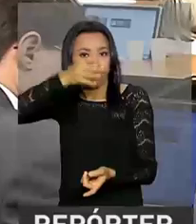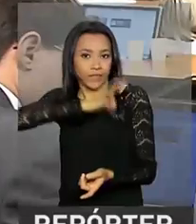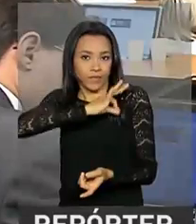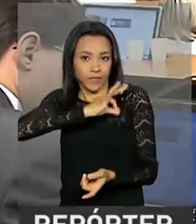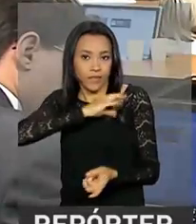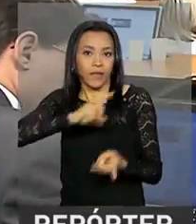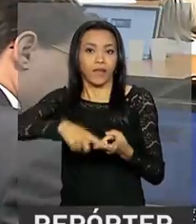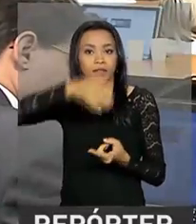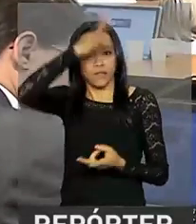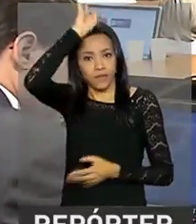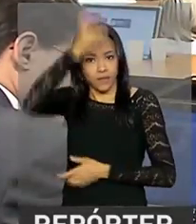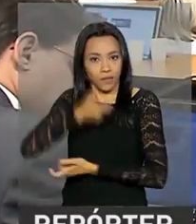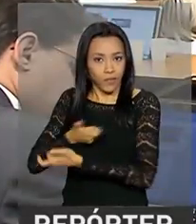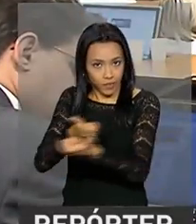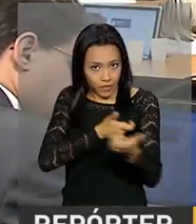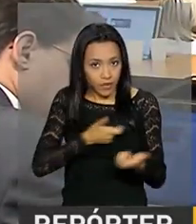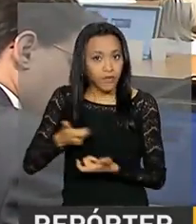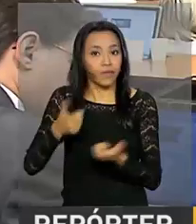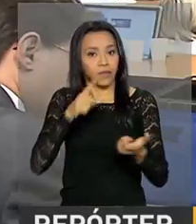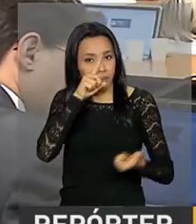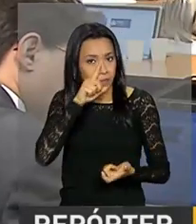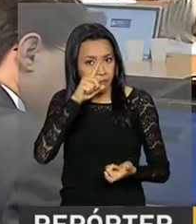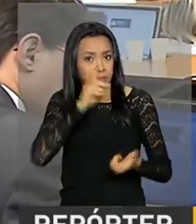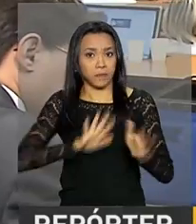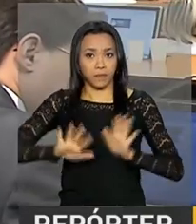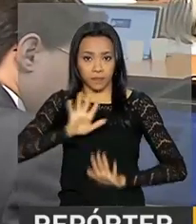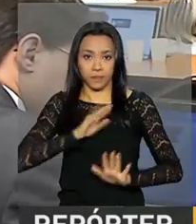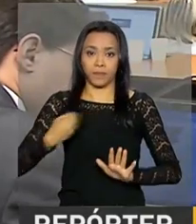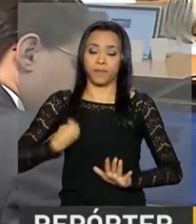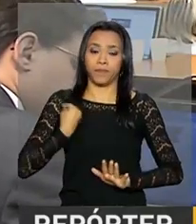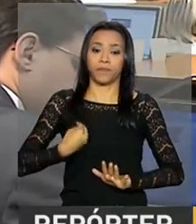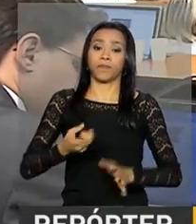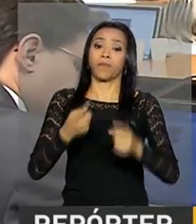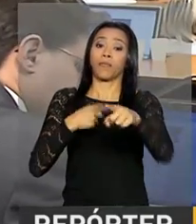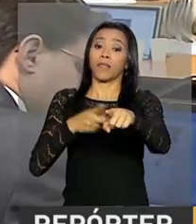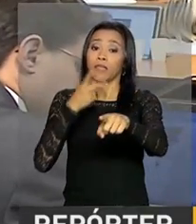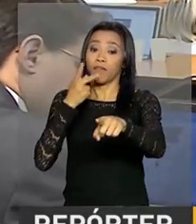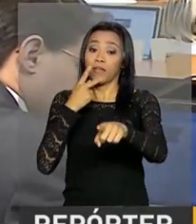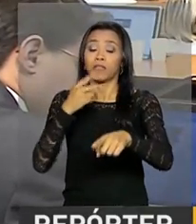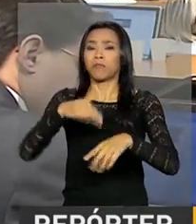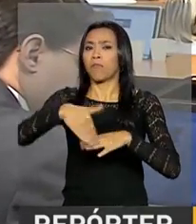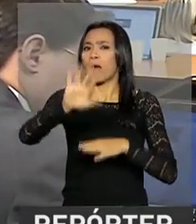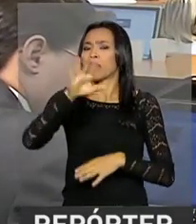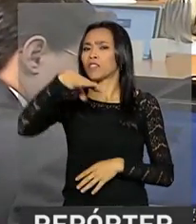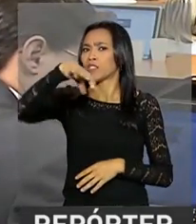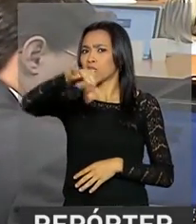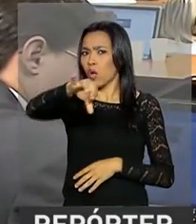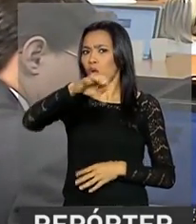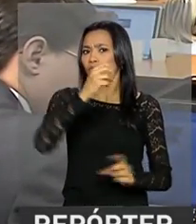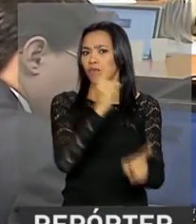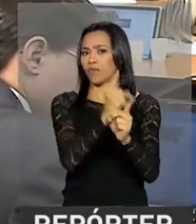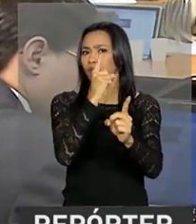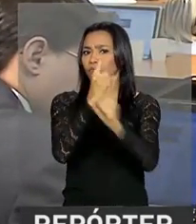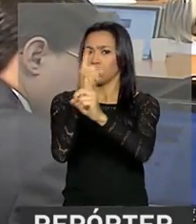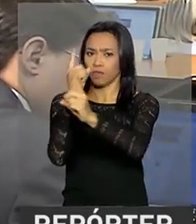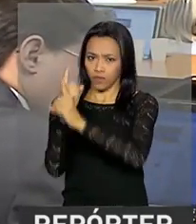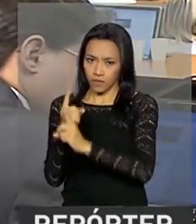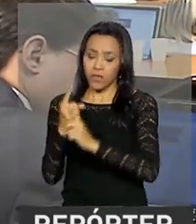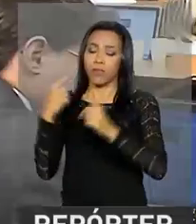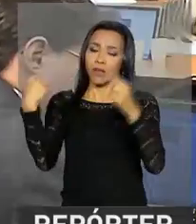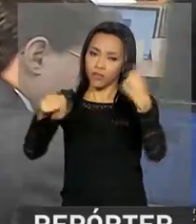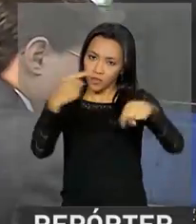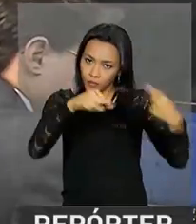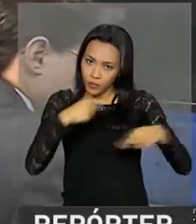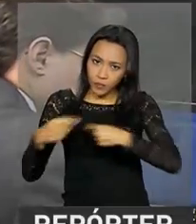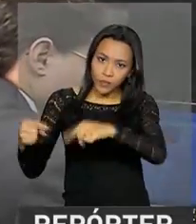militares. A Comissão Especial da Reforma da Previdência deve realizar pelo menos mais 9 audiências públicas para discutir o assunto